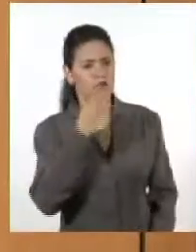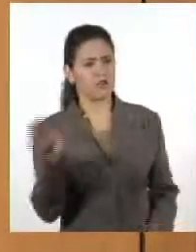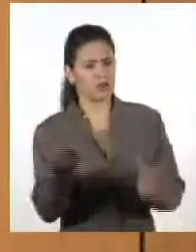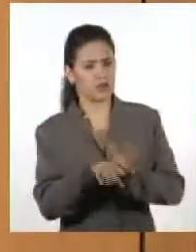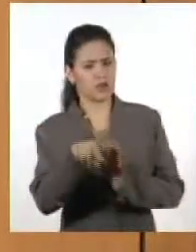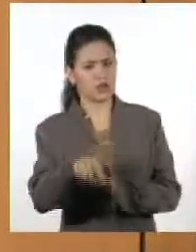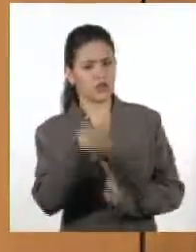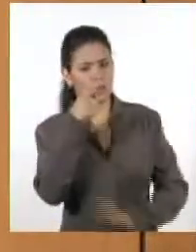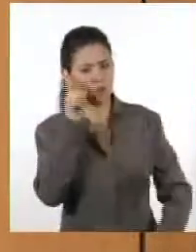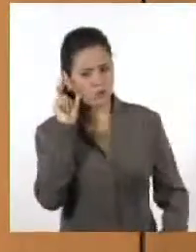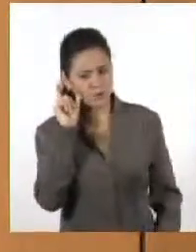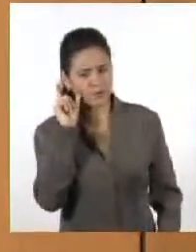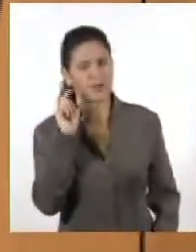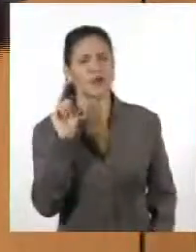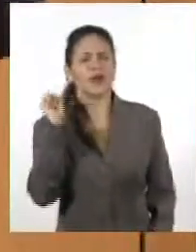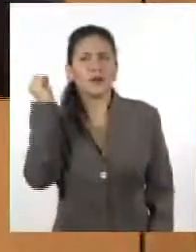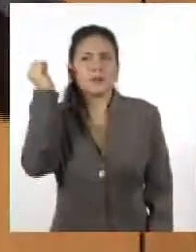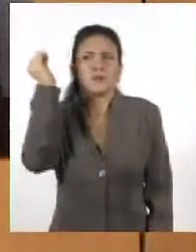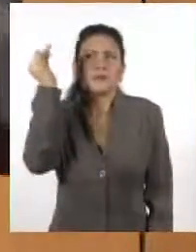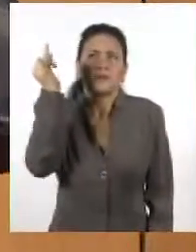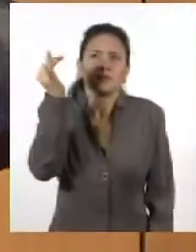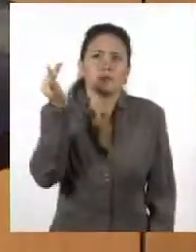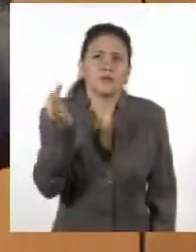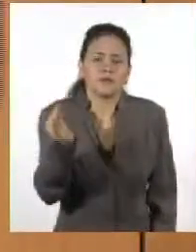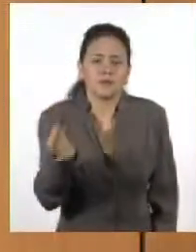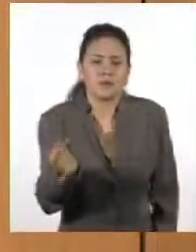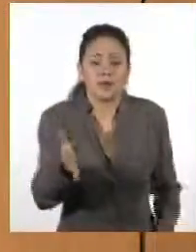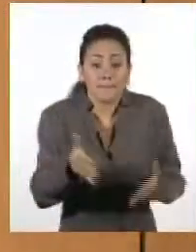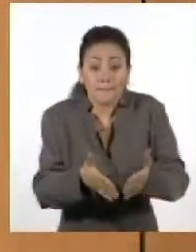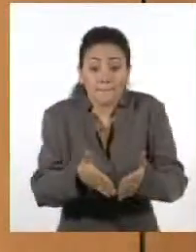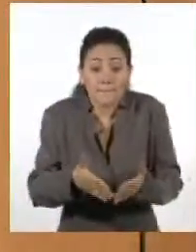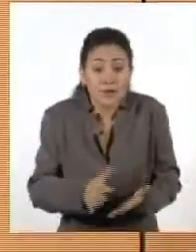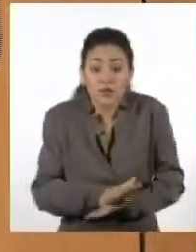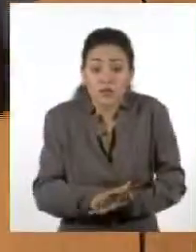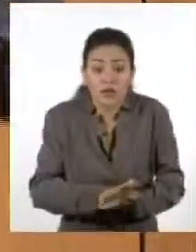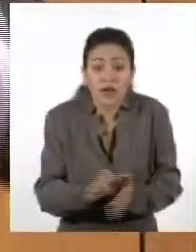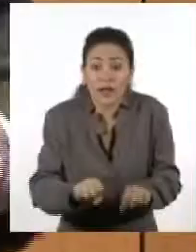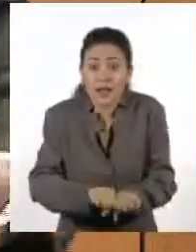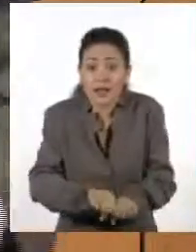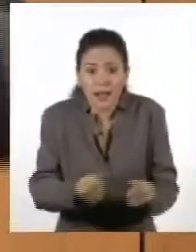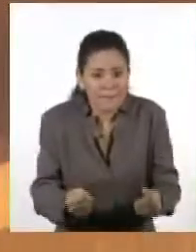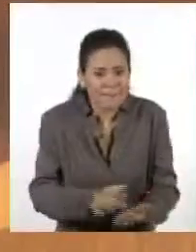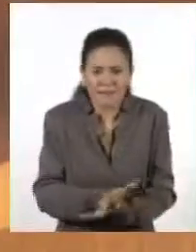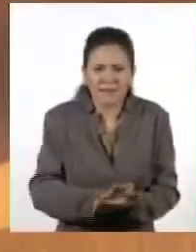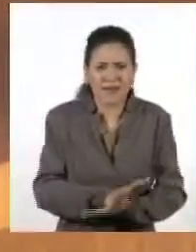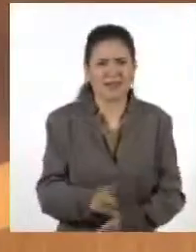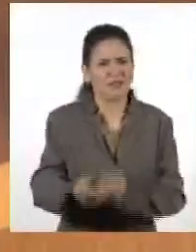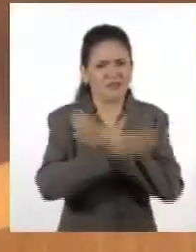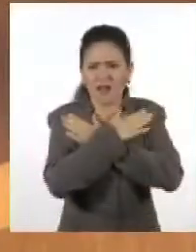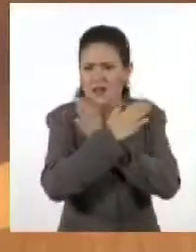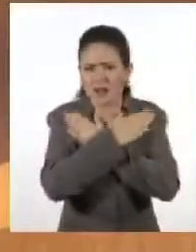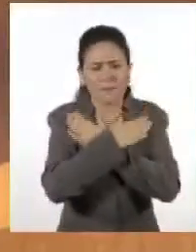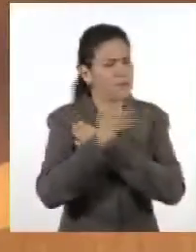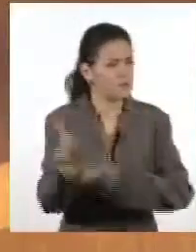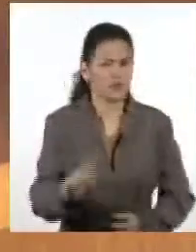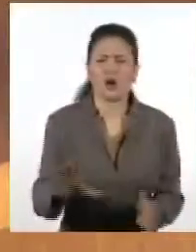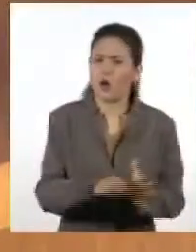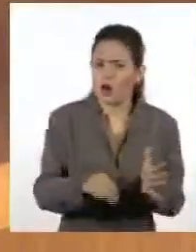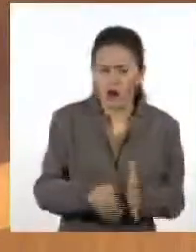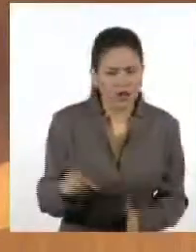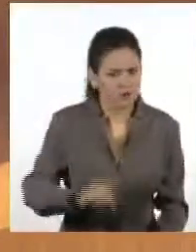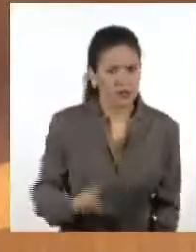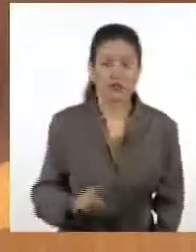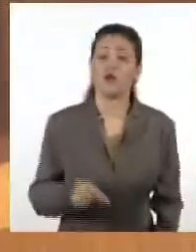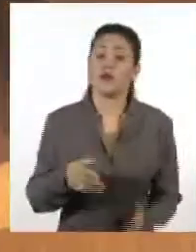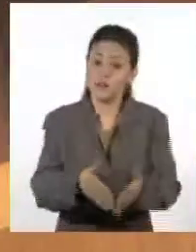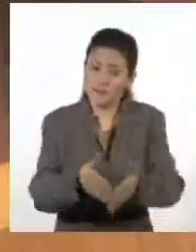dormiram aqui não quebrar nada nessa casa e fizeram nada eu sou bandidos não são ladrões eles estão aqui reivindicando de